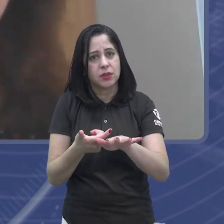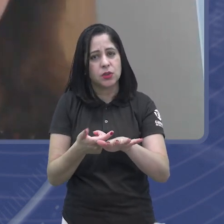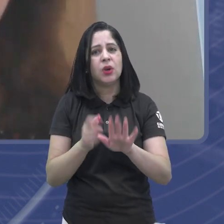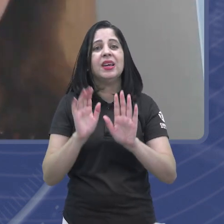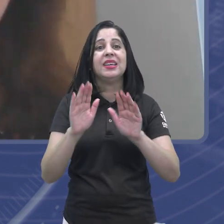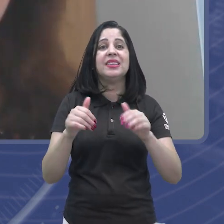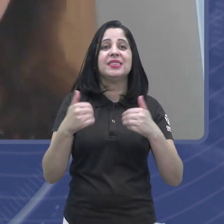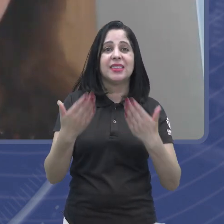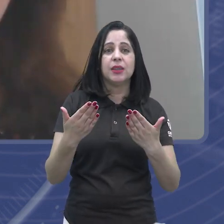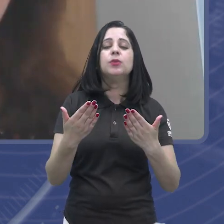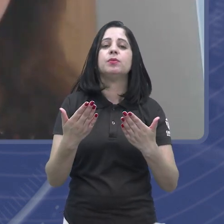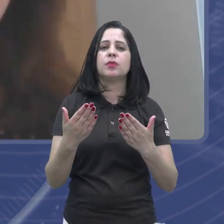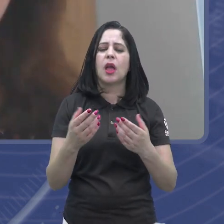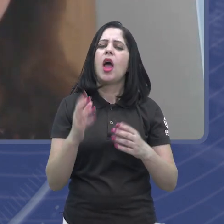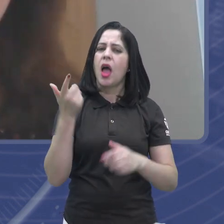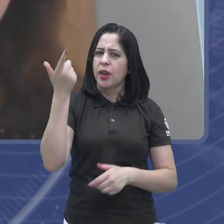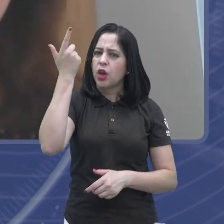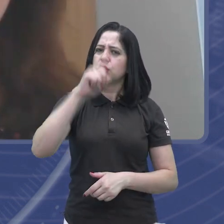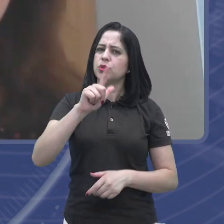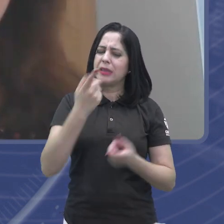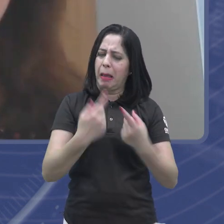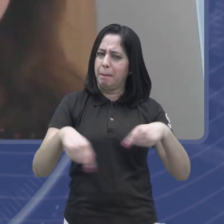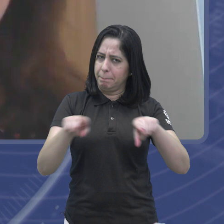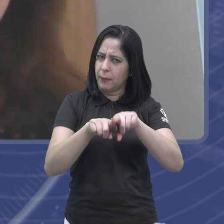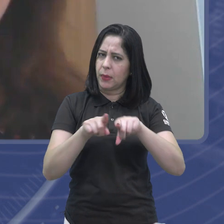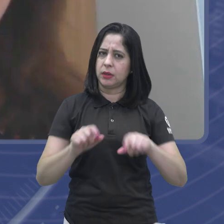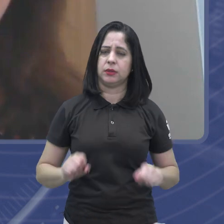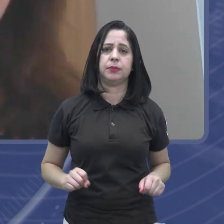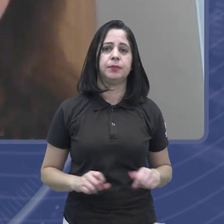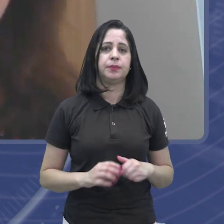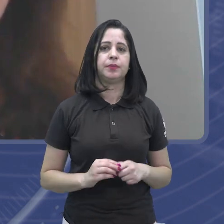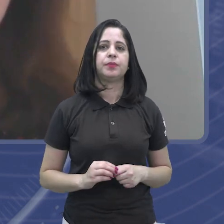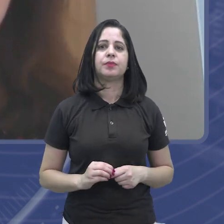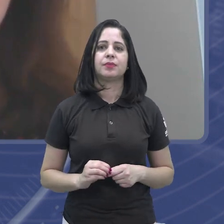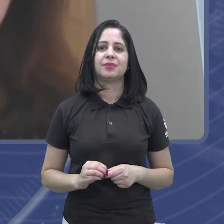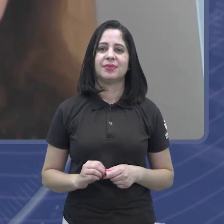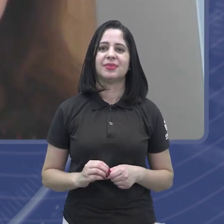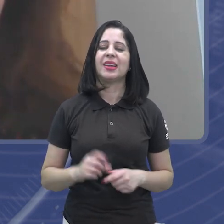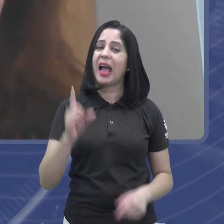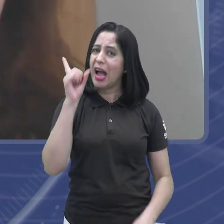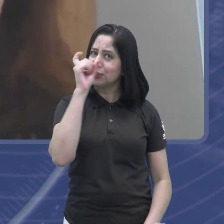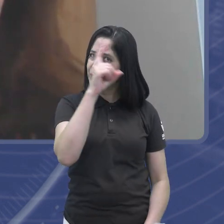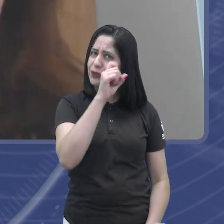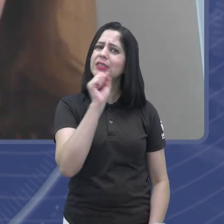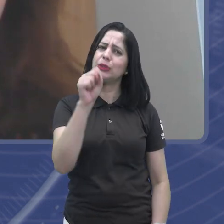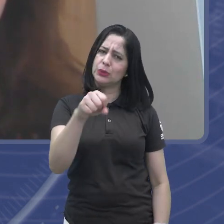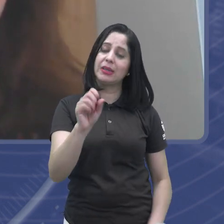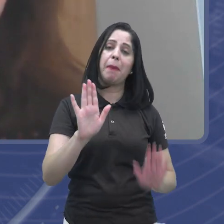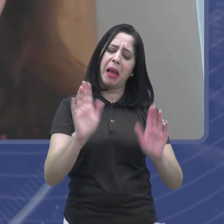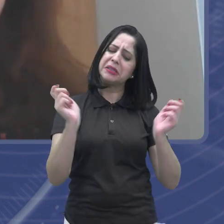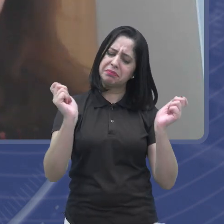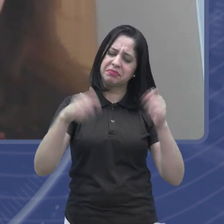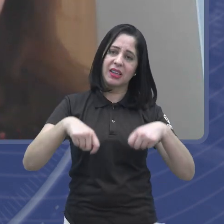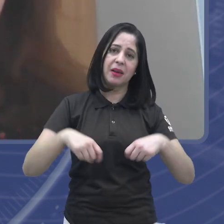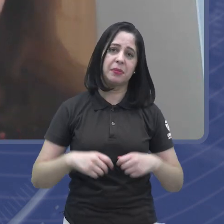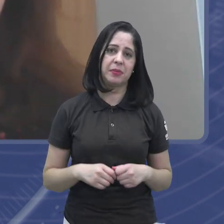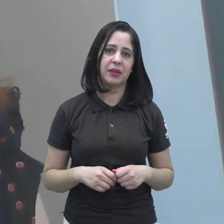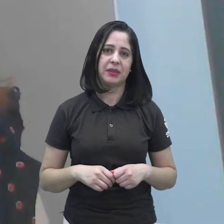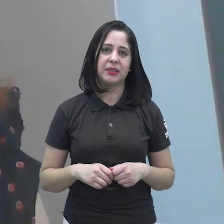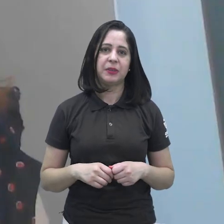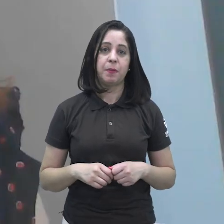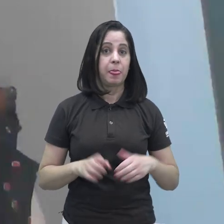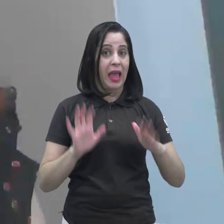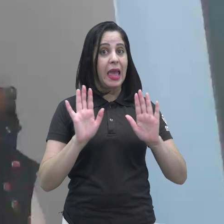Afinal, é possível conciliar tudo isso hoje em dia? É difícil, mas é possível.